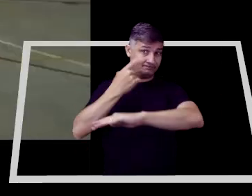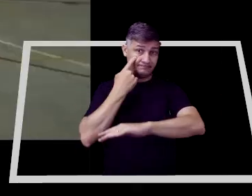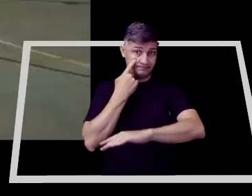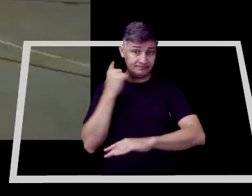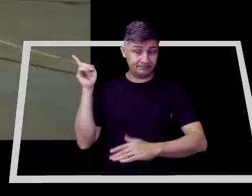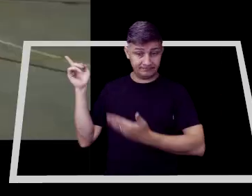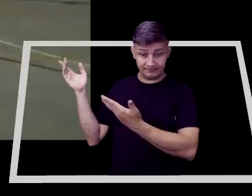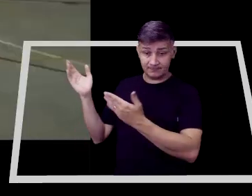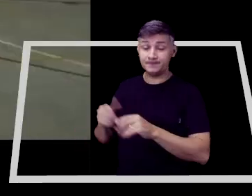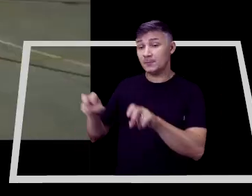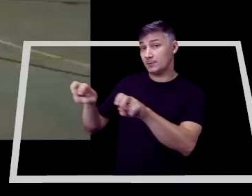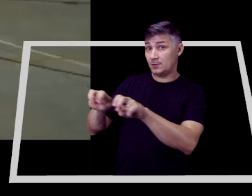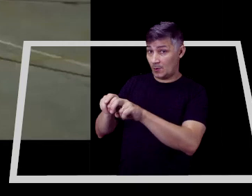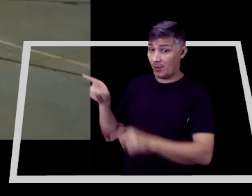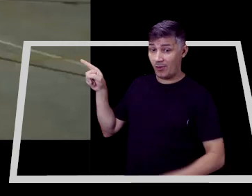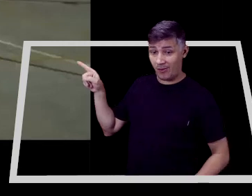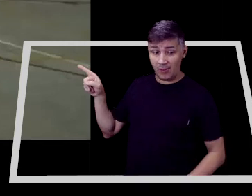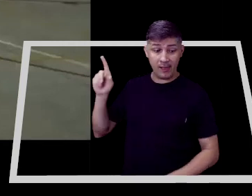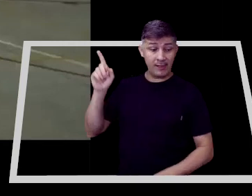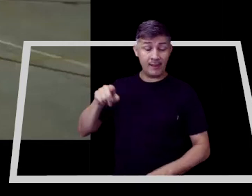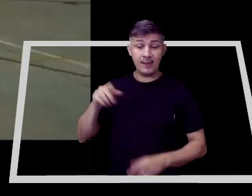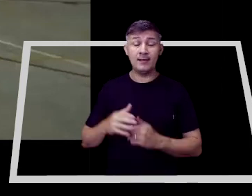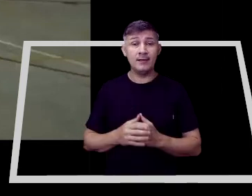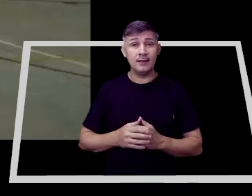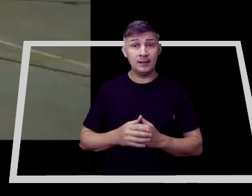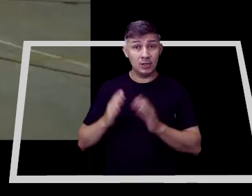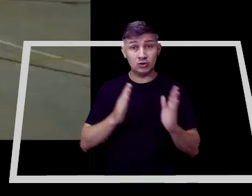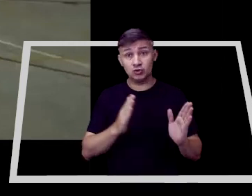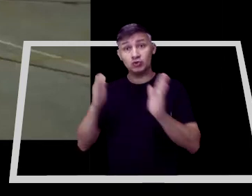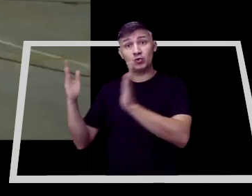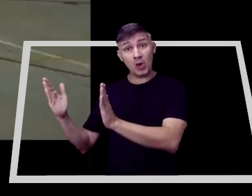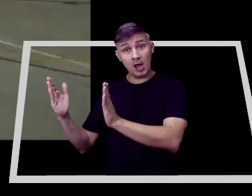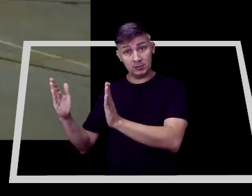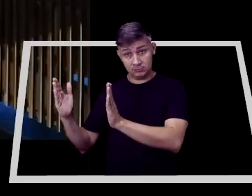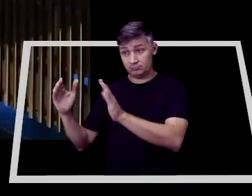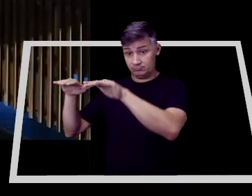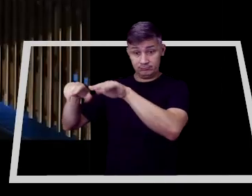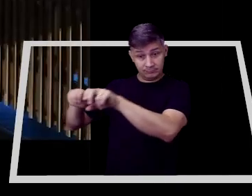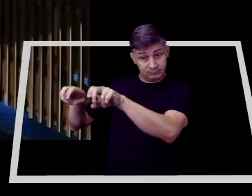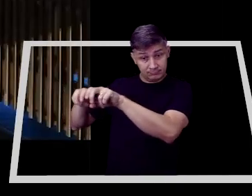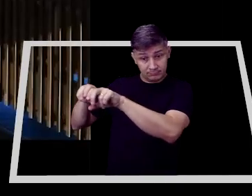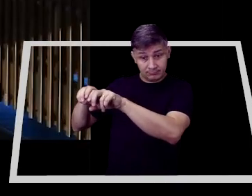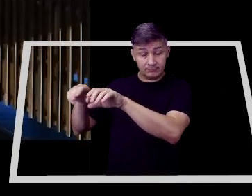A quadra esportiva, que fica do lado do bloco didático,